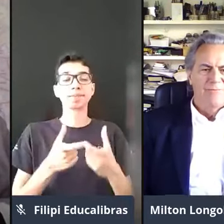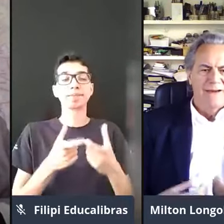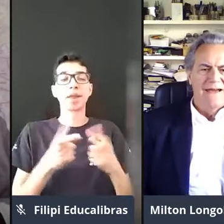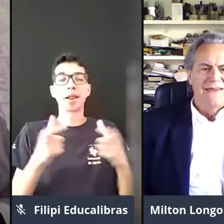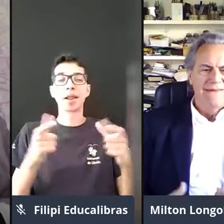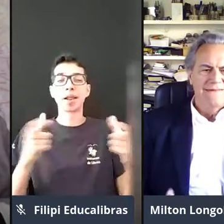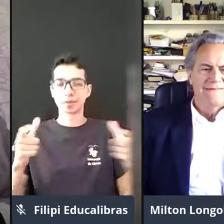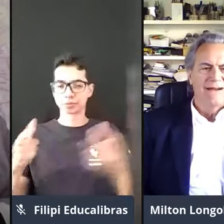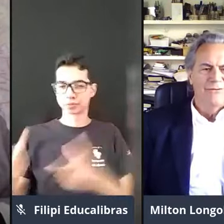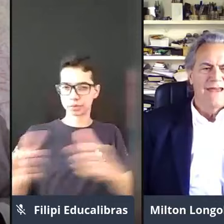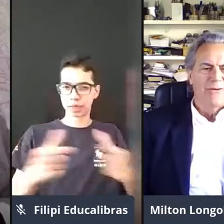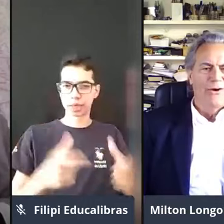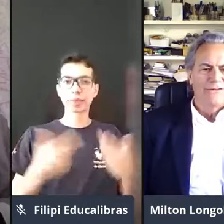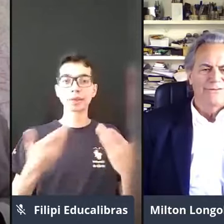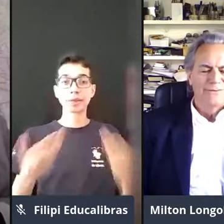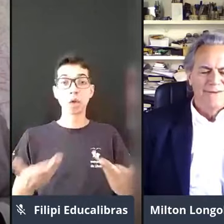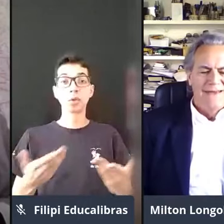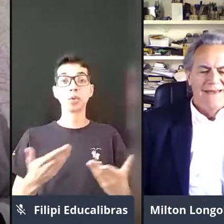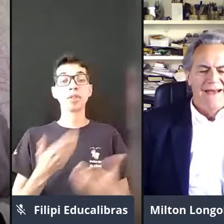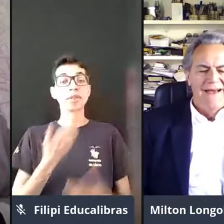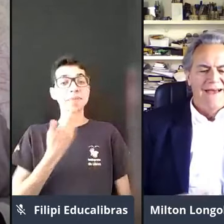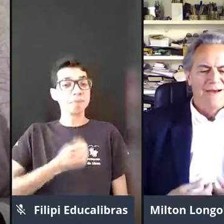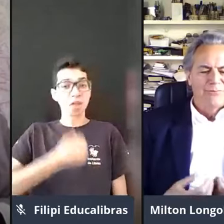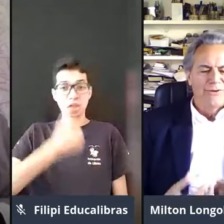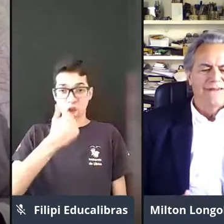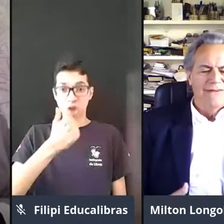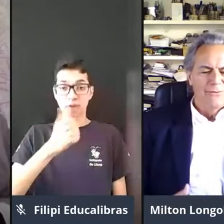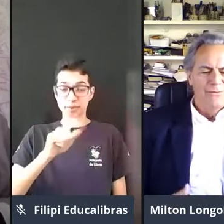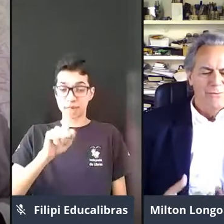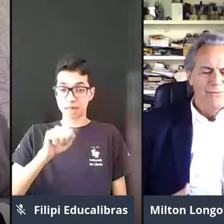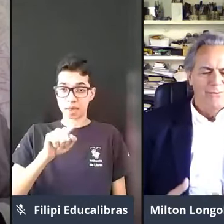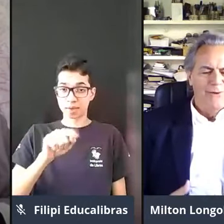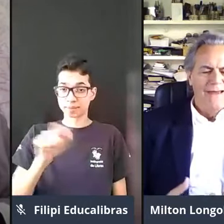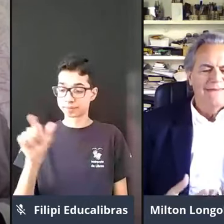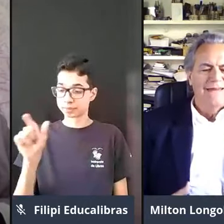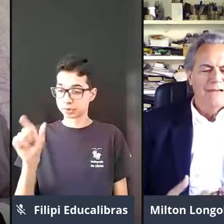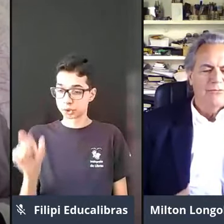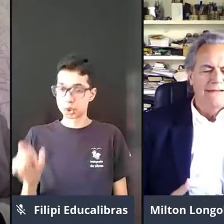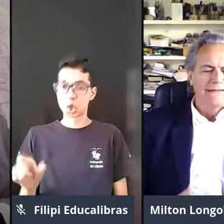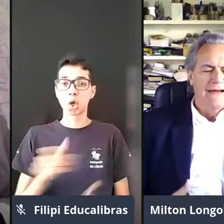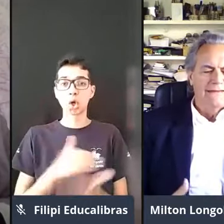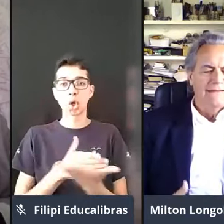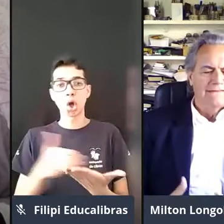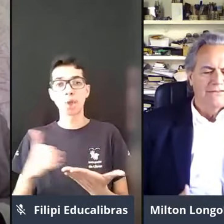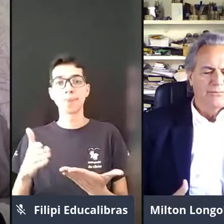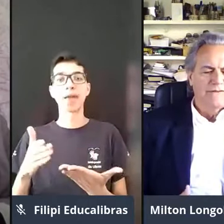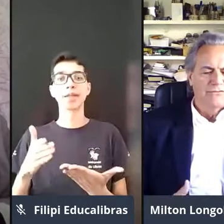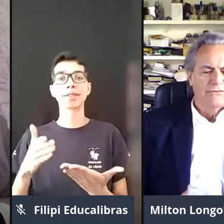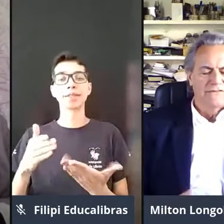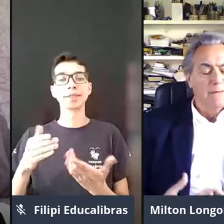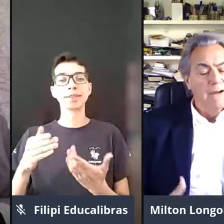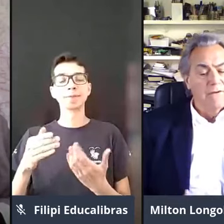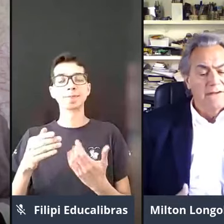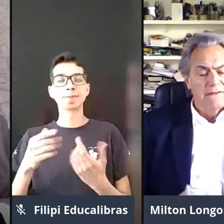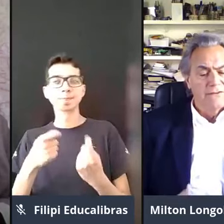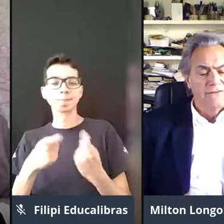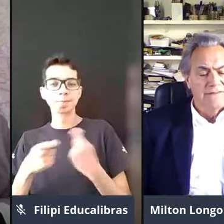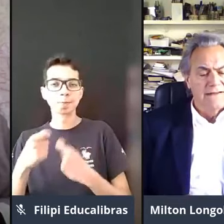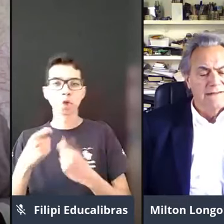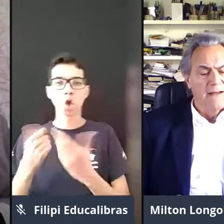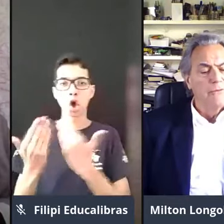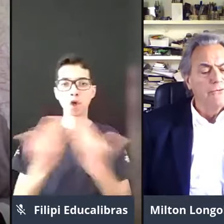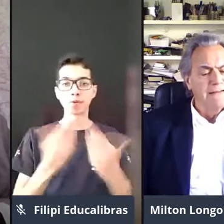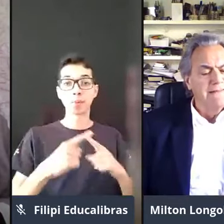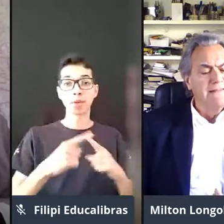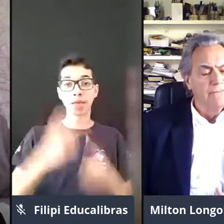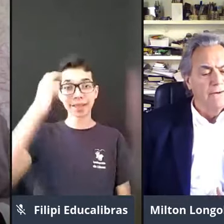eles para iniciar um negócio, porque a intelectualidade dessas pessoas, a maioria das vezes,